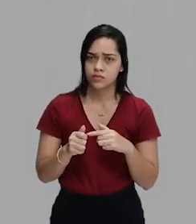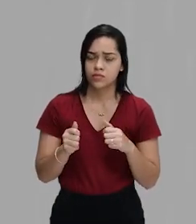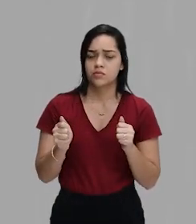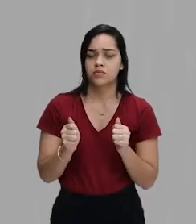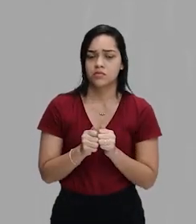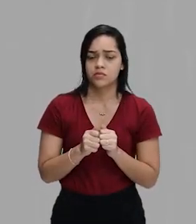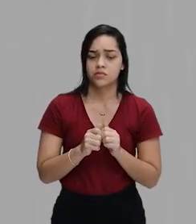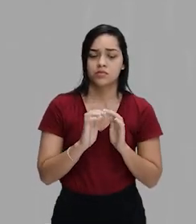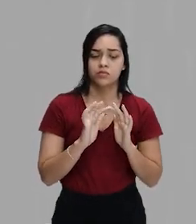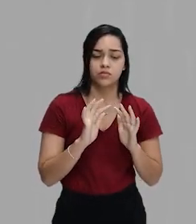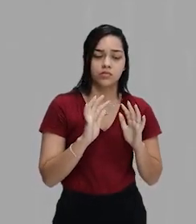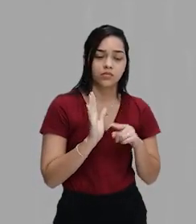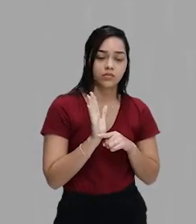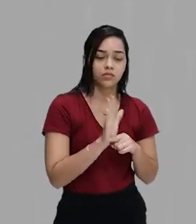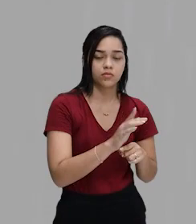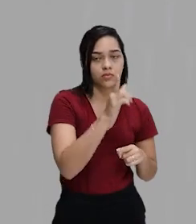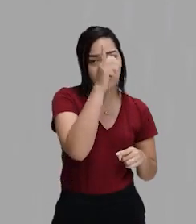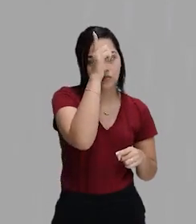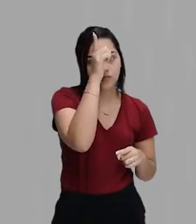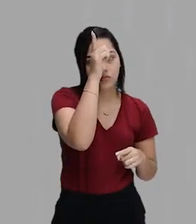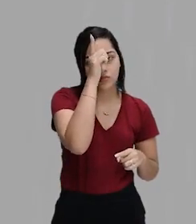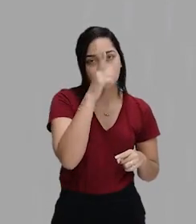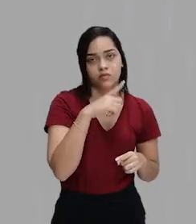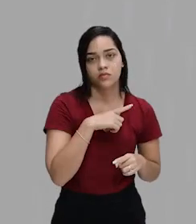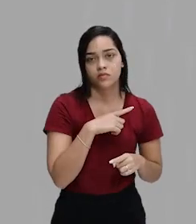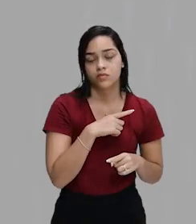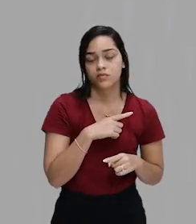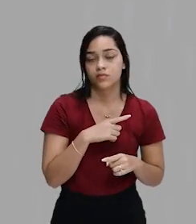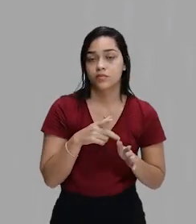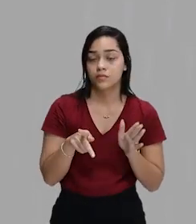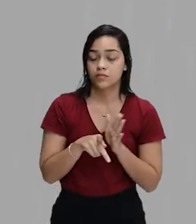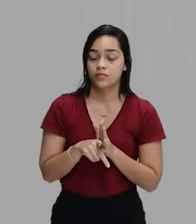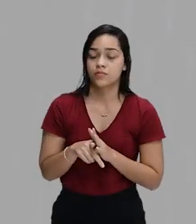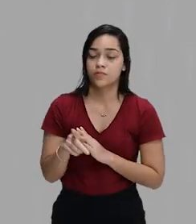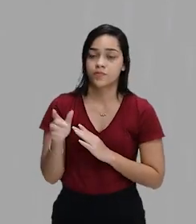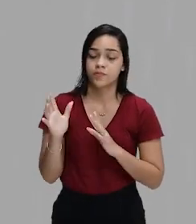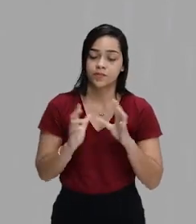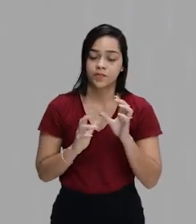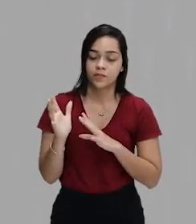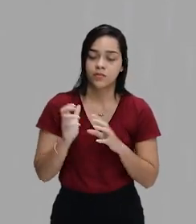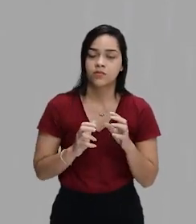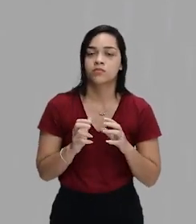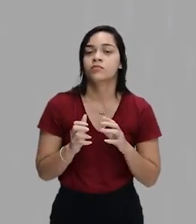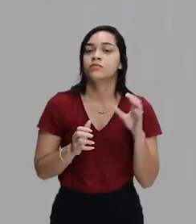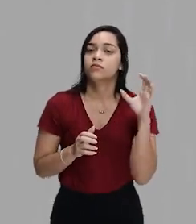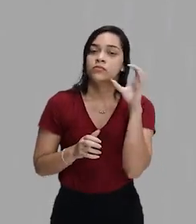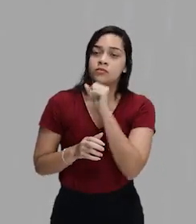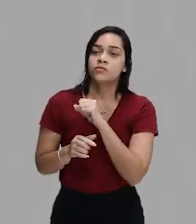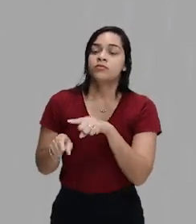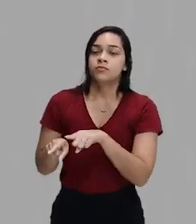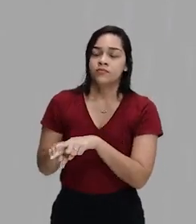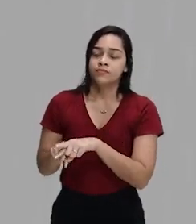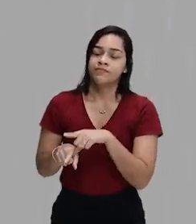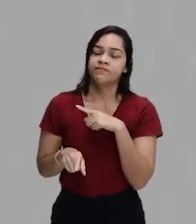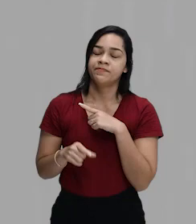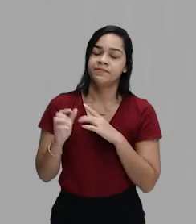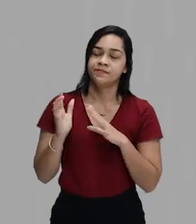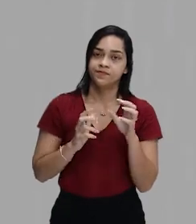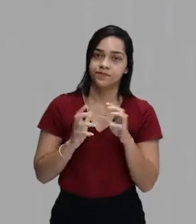Alemanha, principalmente naquela fase da Guerra Relâmpago. A partir do momento em que a